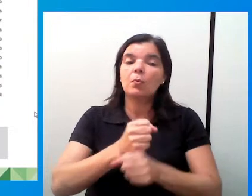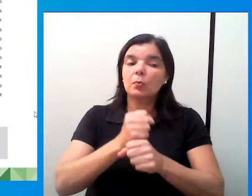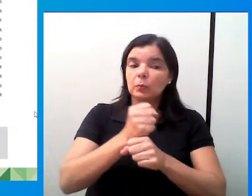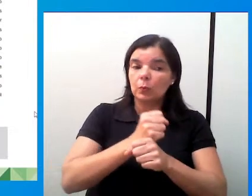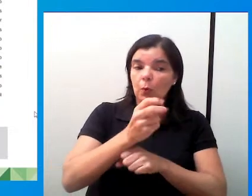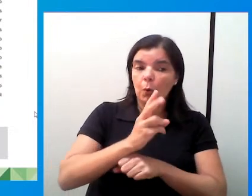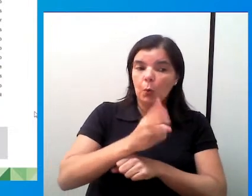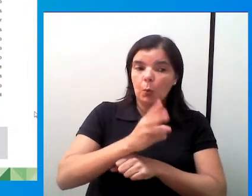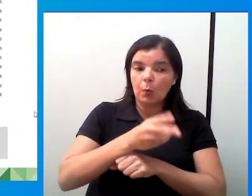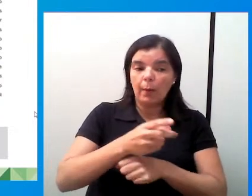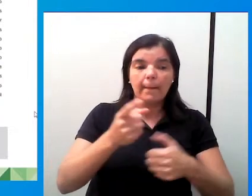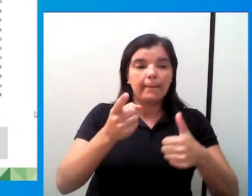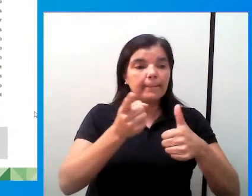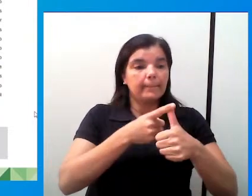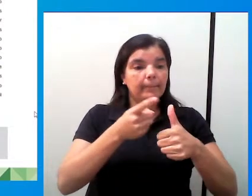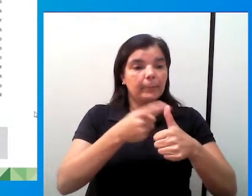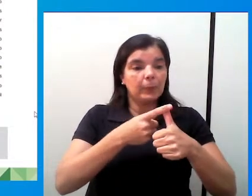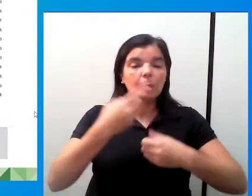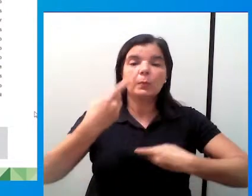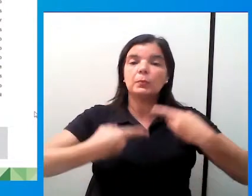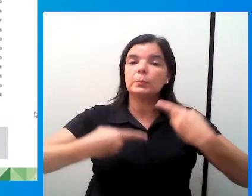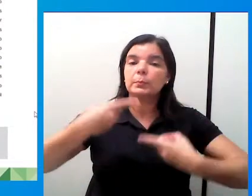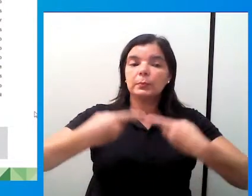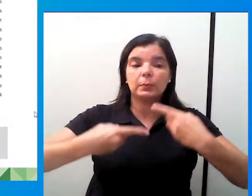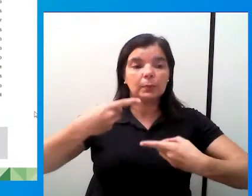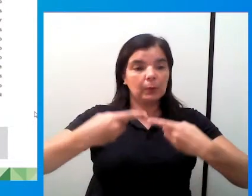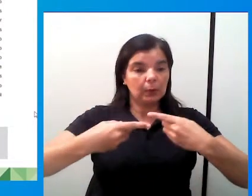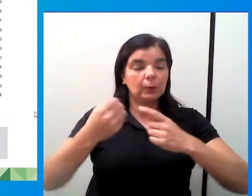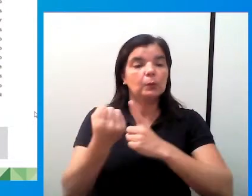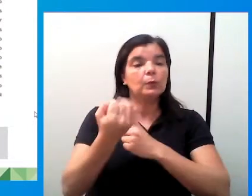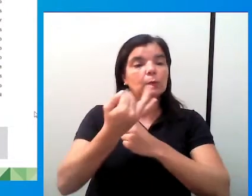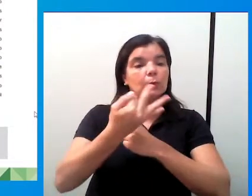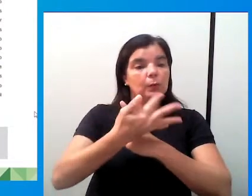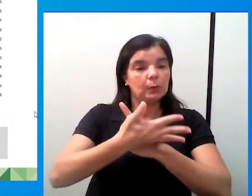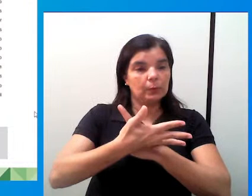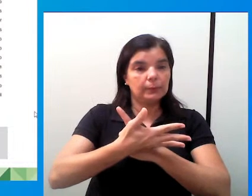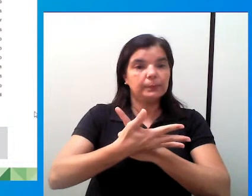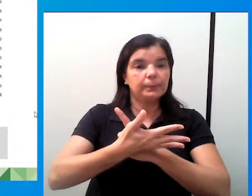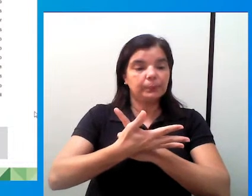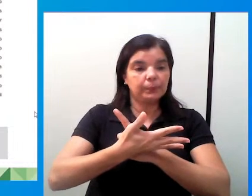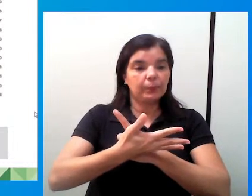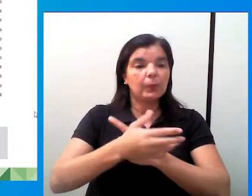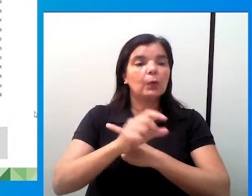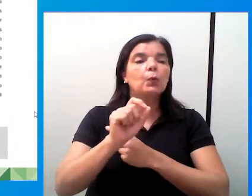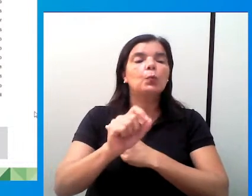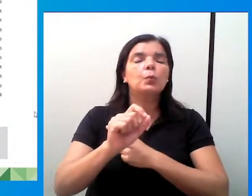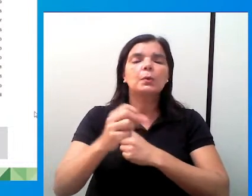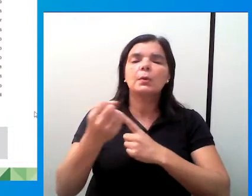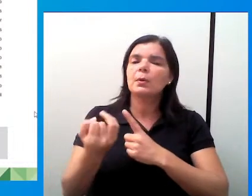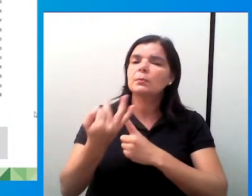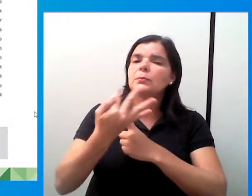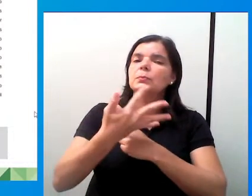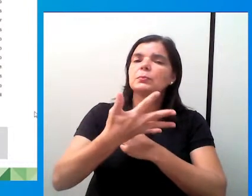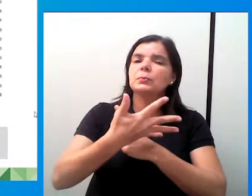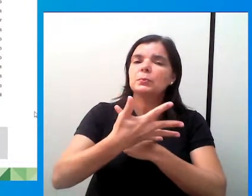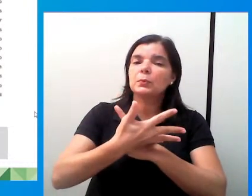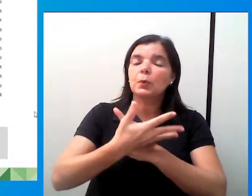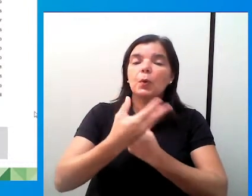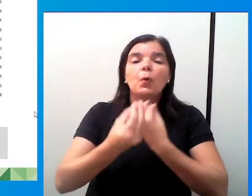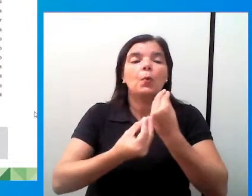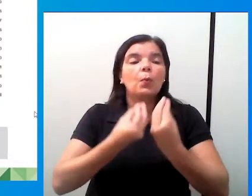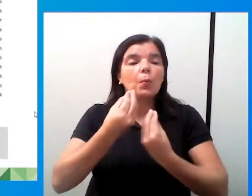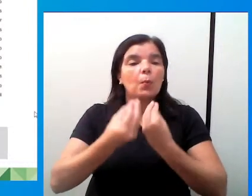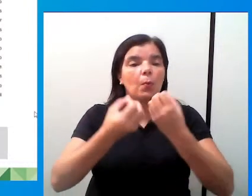ano, nasceu a nossa primeira política de extensão, que foi a política guarda-chuva, que dizia o que é extensão e como se